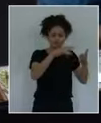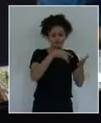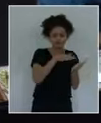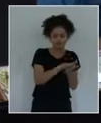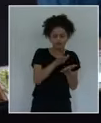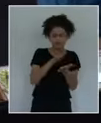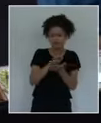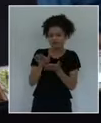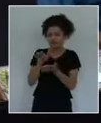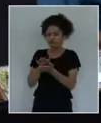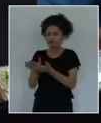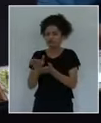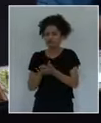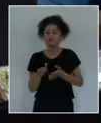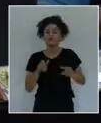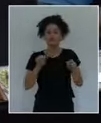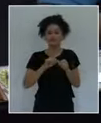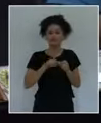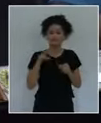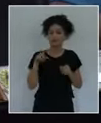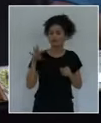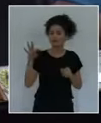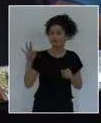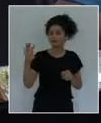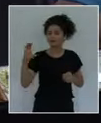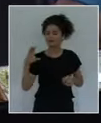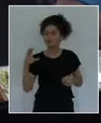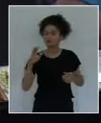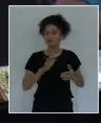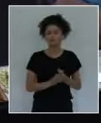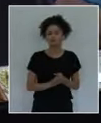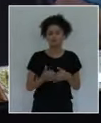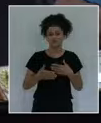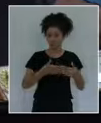pareceres, despachos, ementa e acórdãos,